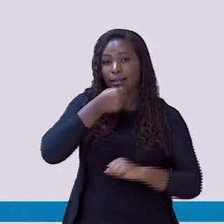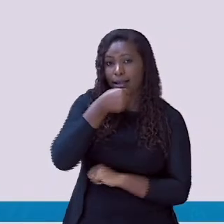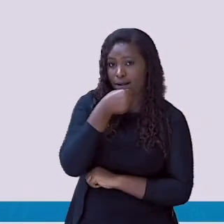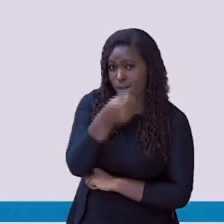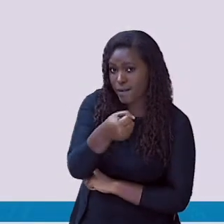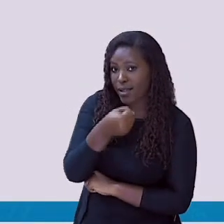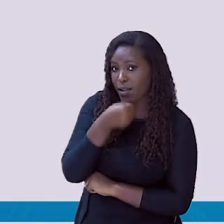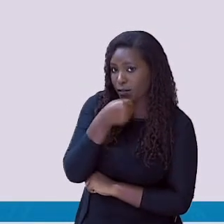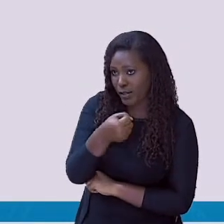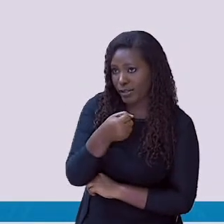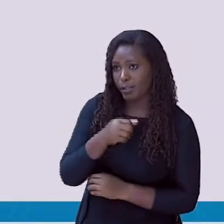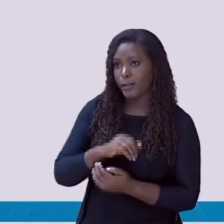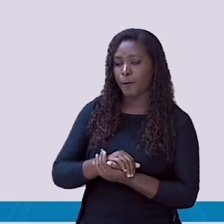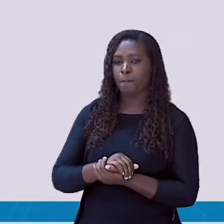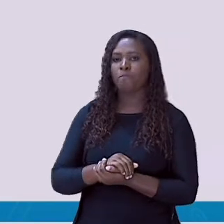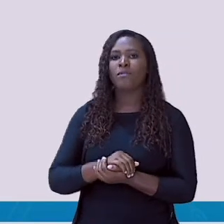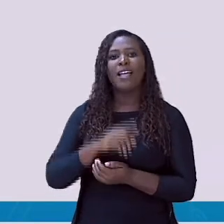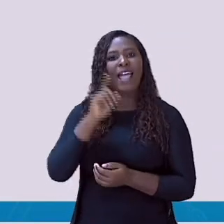ou